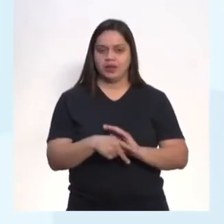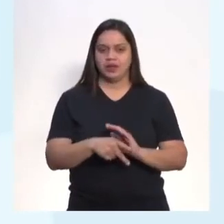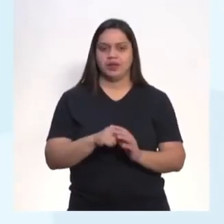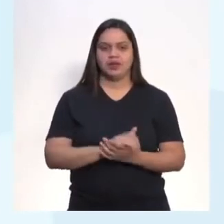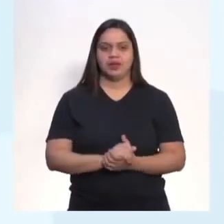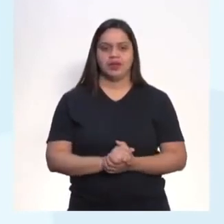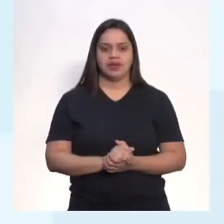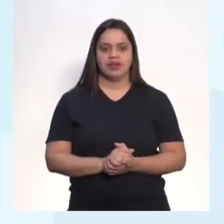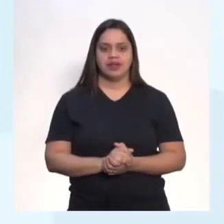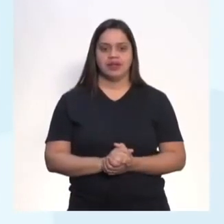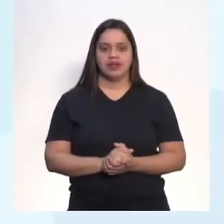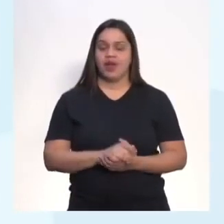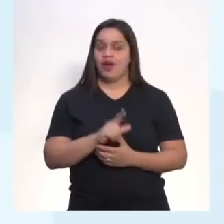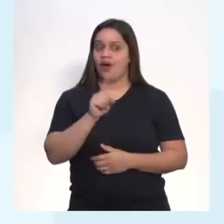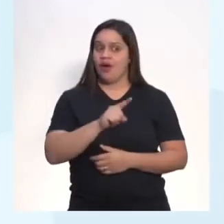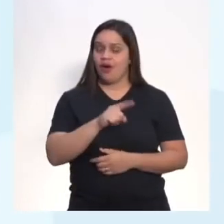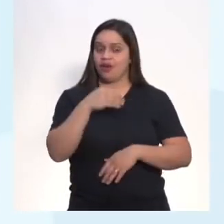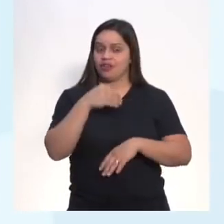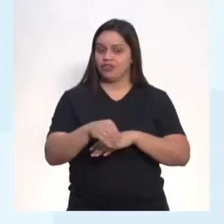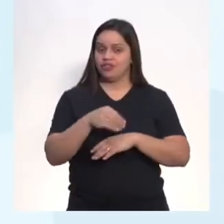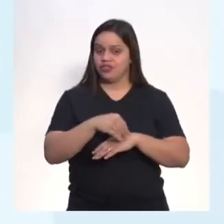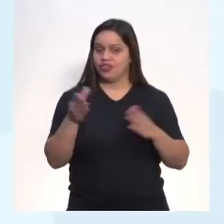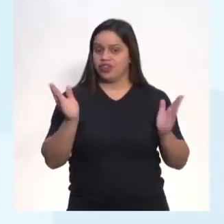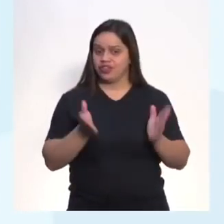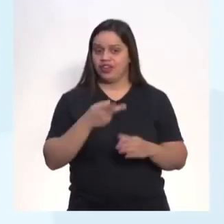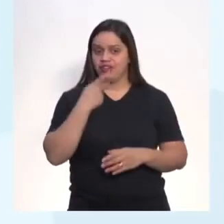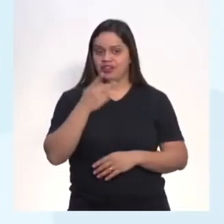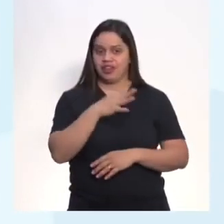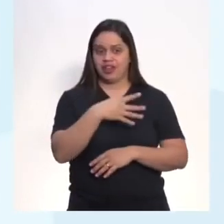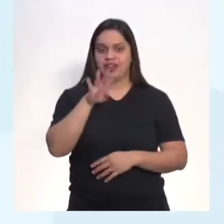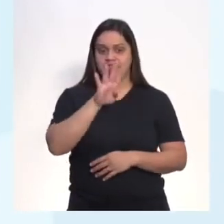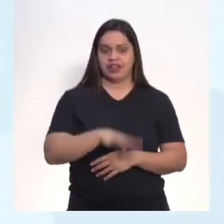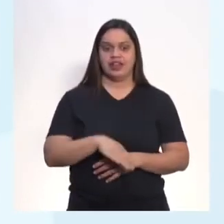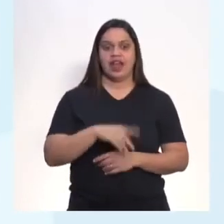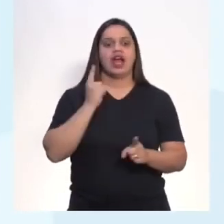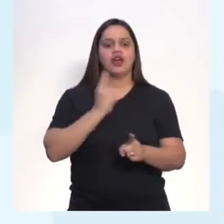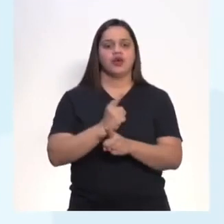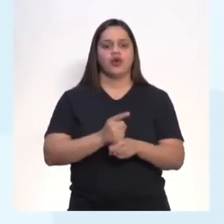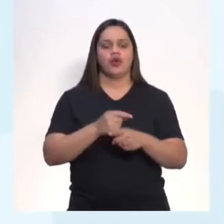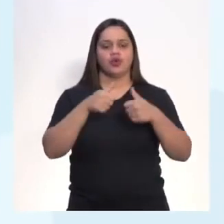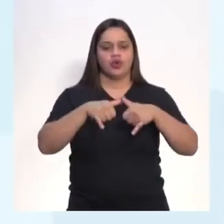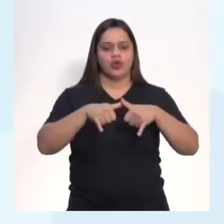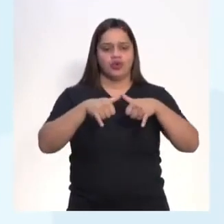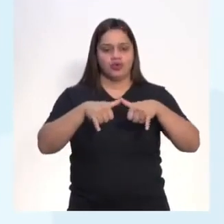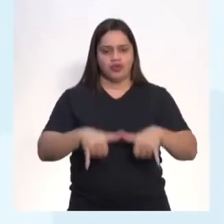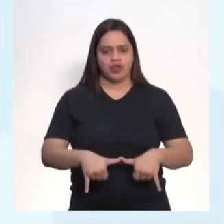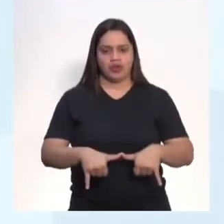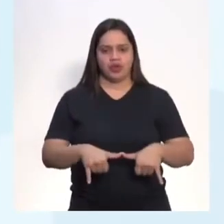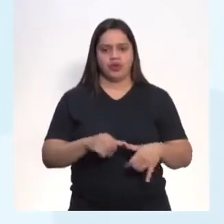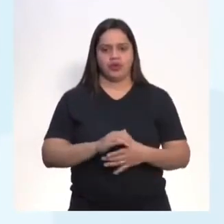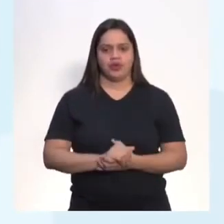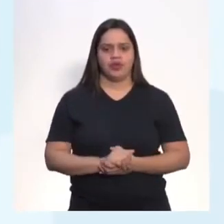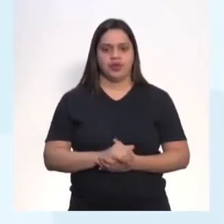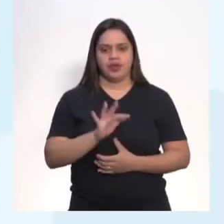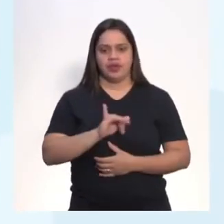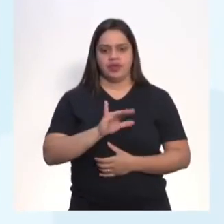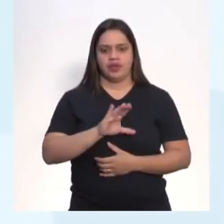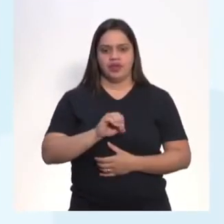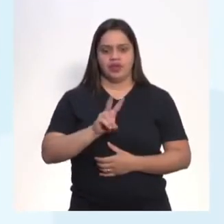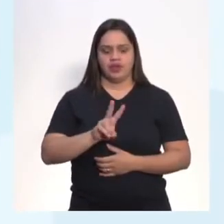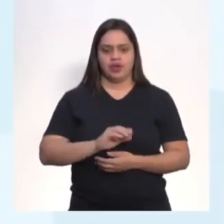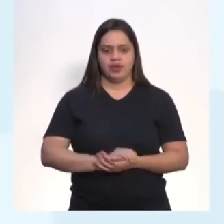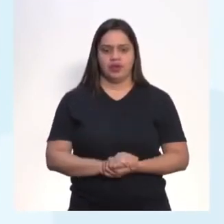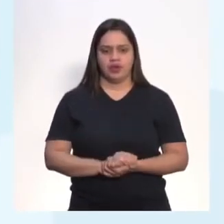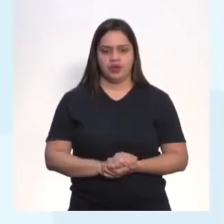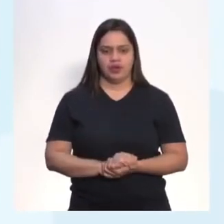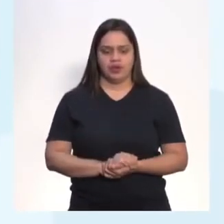do zumbi, gente. Peguem essa dica. Ficou, achou, ficou. Júlia, muito bem. Tem mais 2. Então,